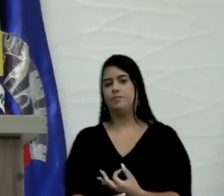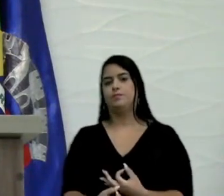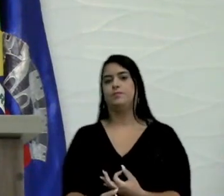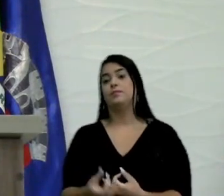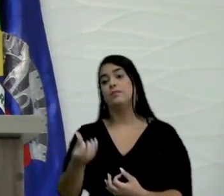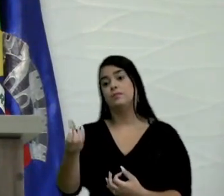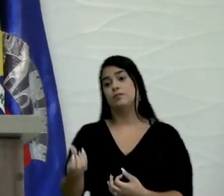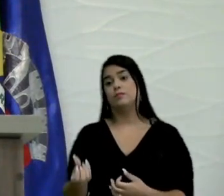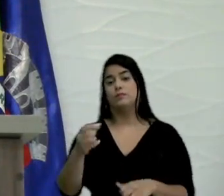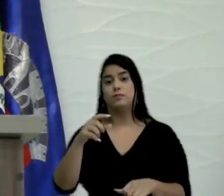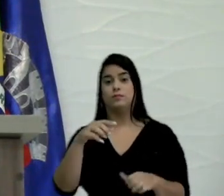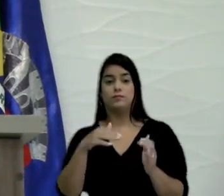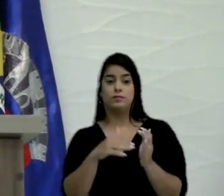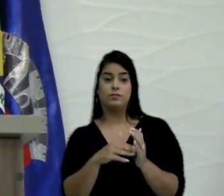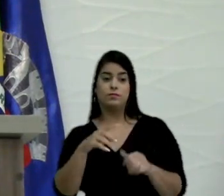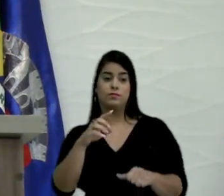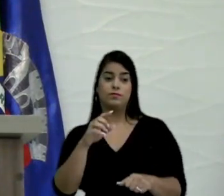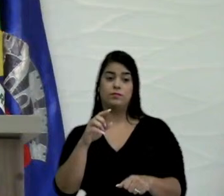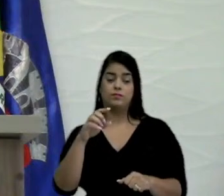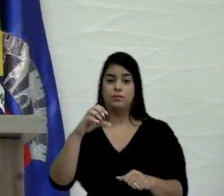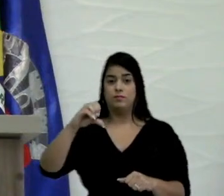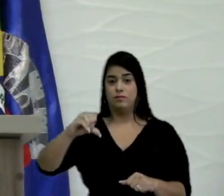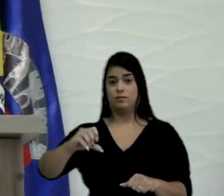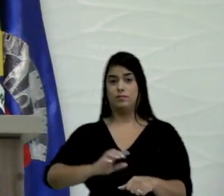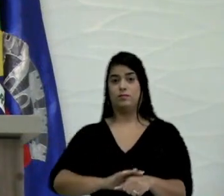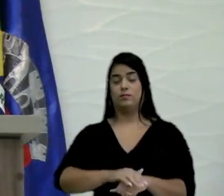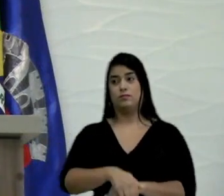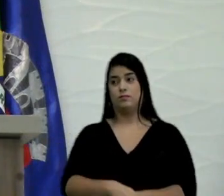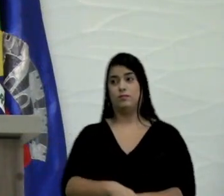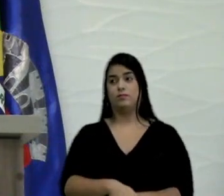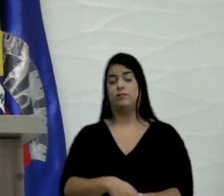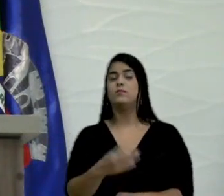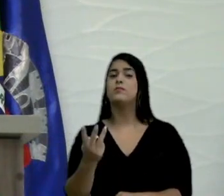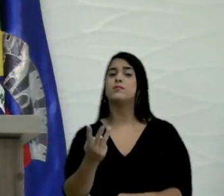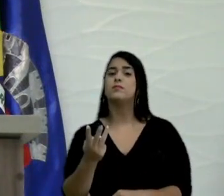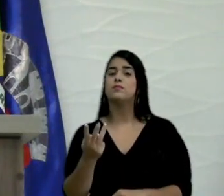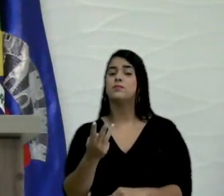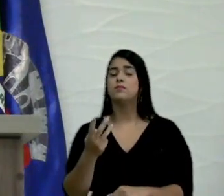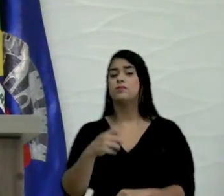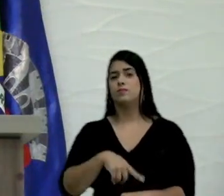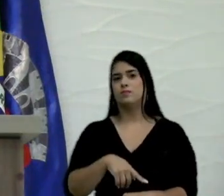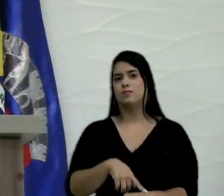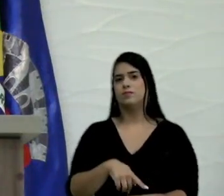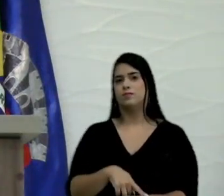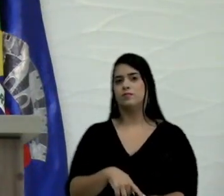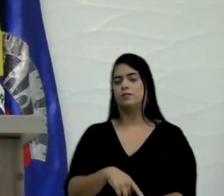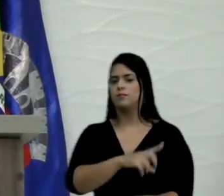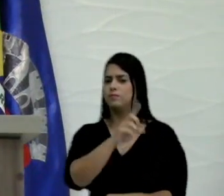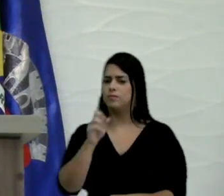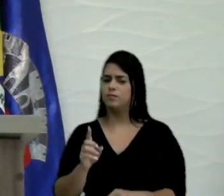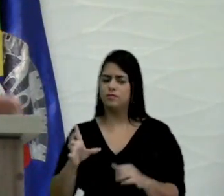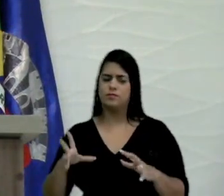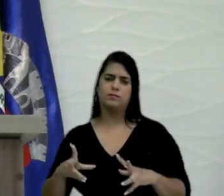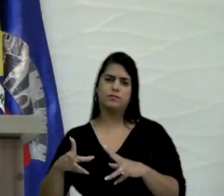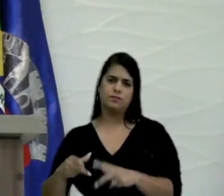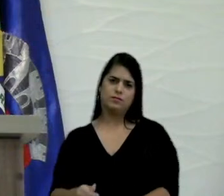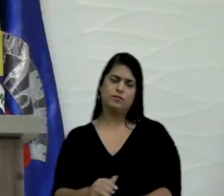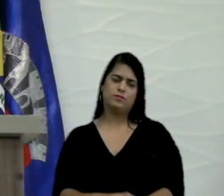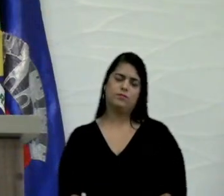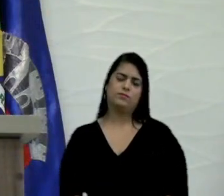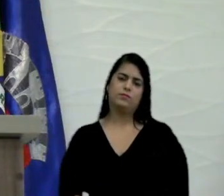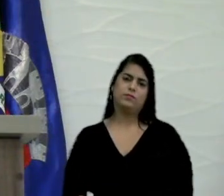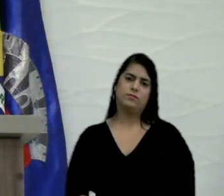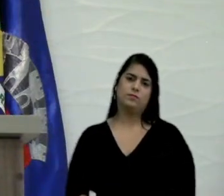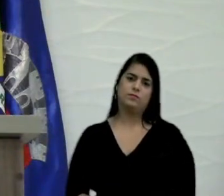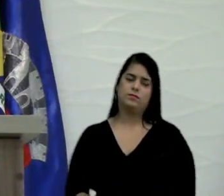a nove a gente consegue fazer com que essas três horinhas À noite ela funciona melhor do que durante todo o dia para que a gente dê tire do